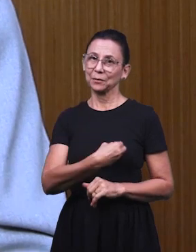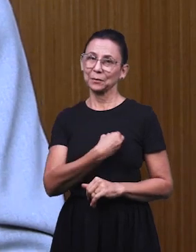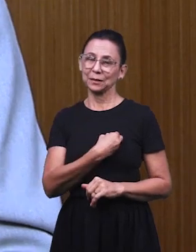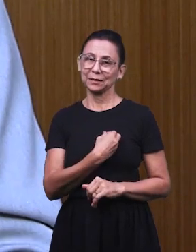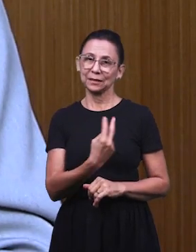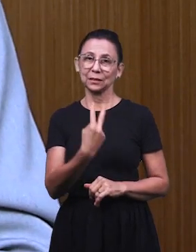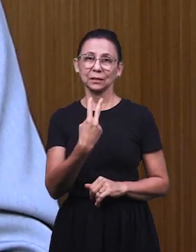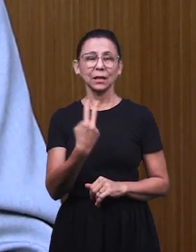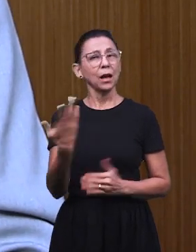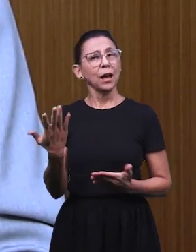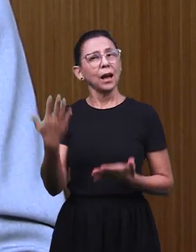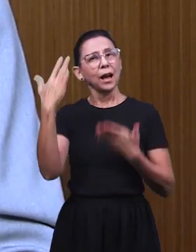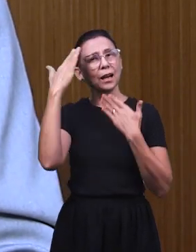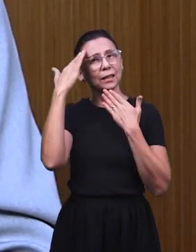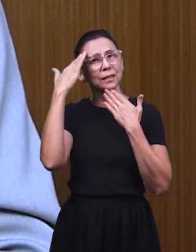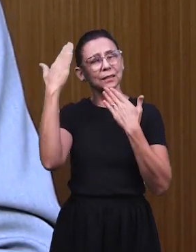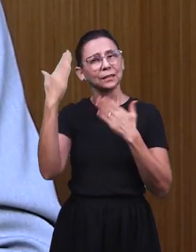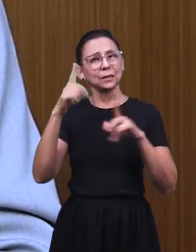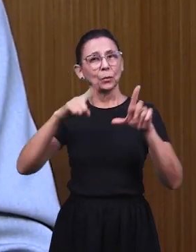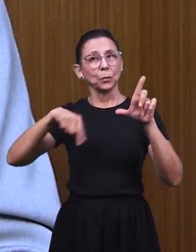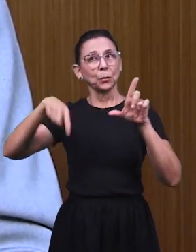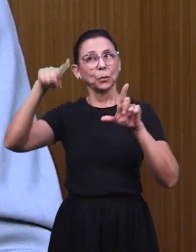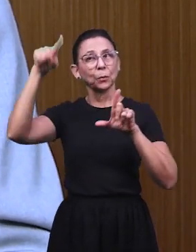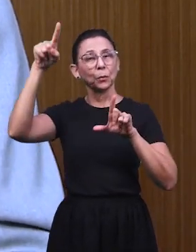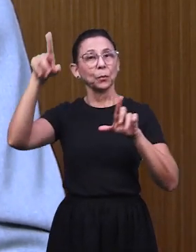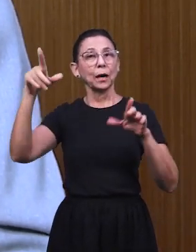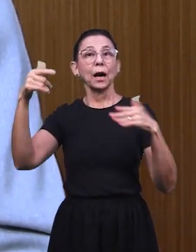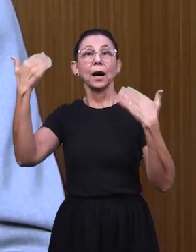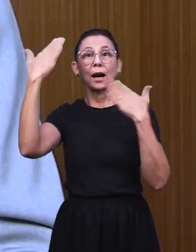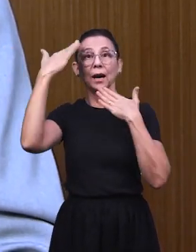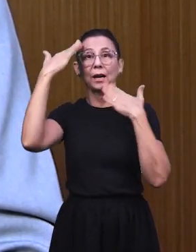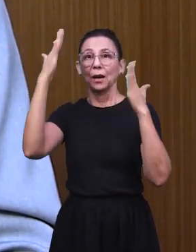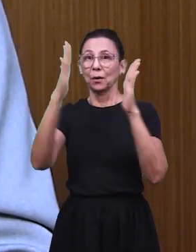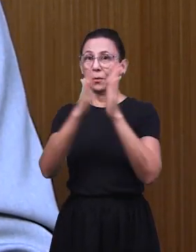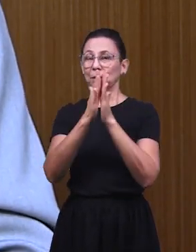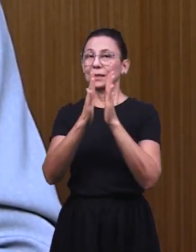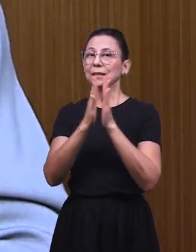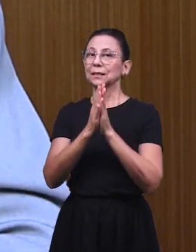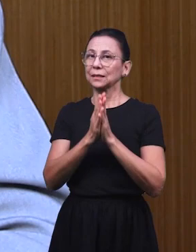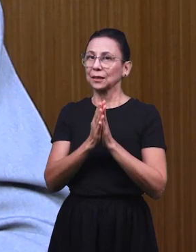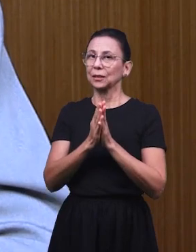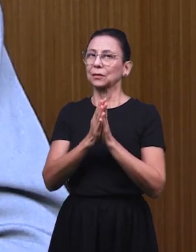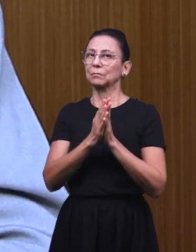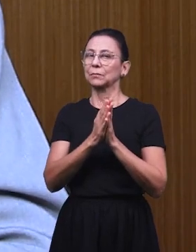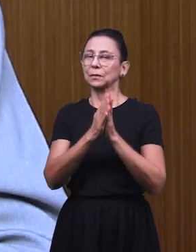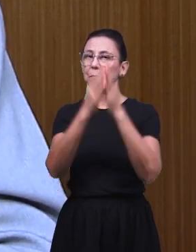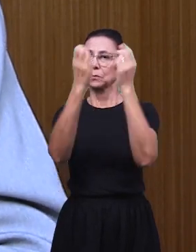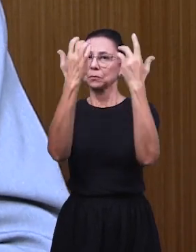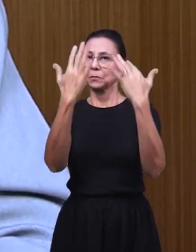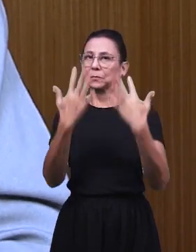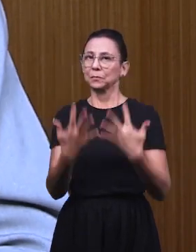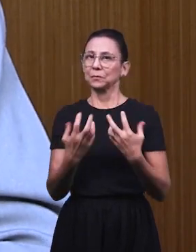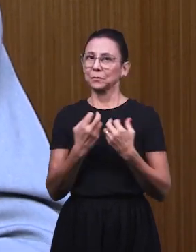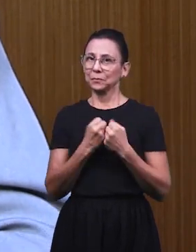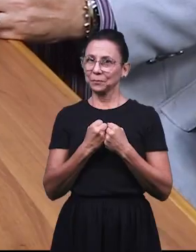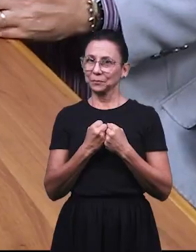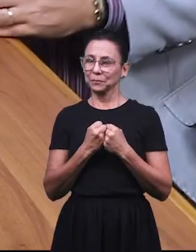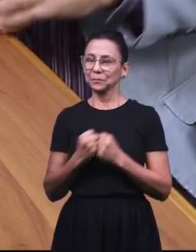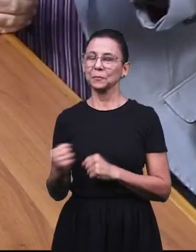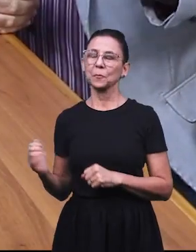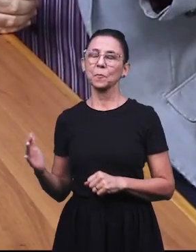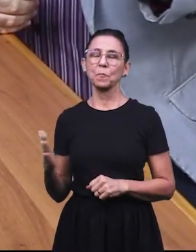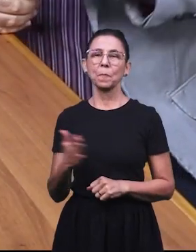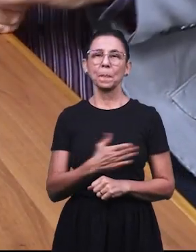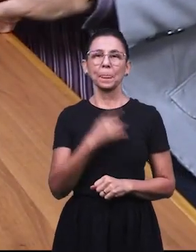a sua audiência e, como eu sempre digo, a gente também agradece a sua oração, porque a gente recebe muitas bênçãos pela oração de todos.